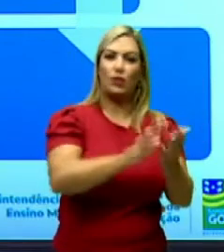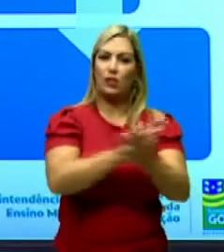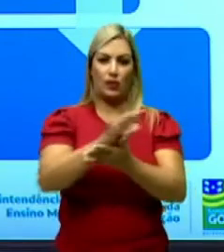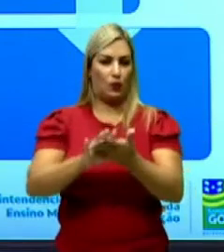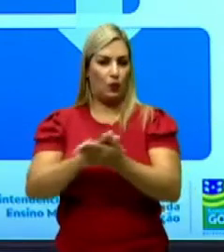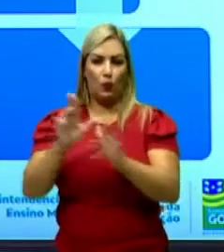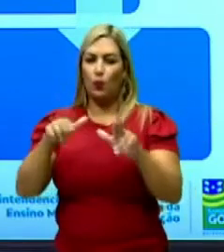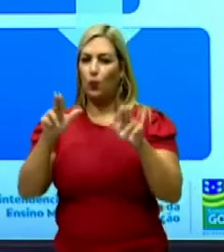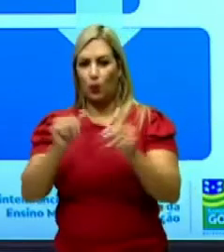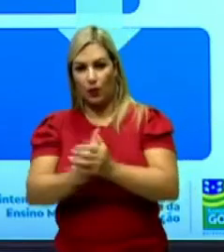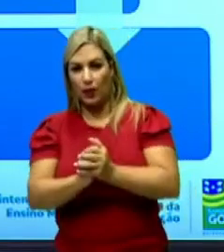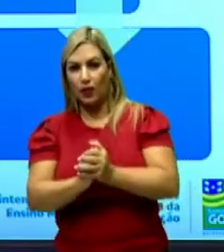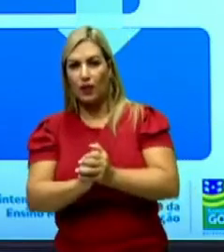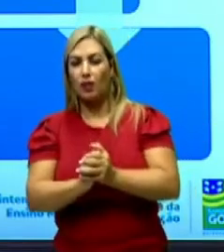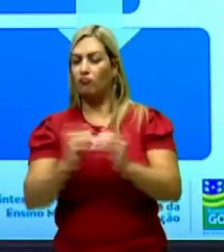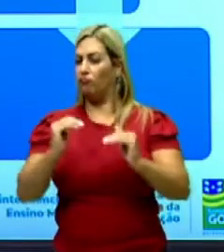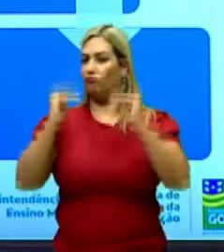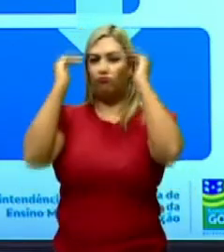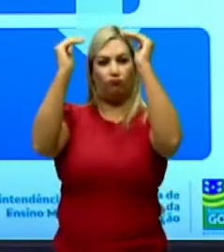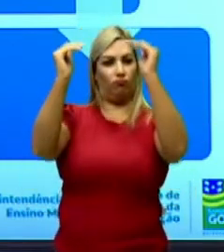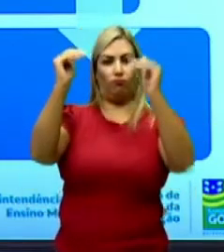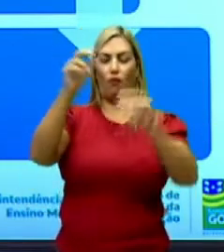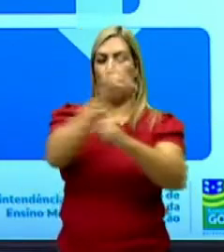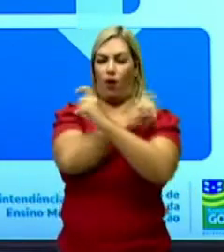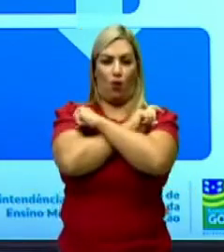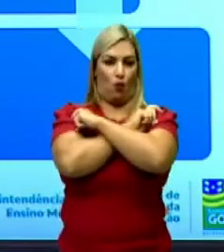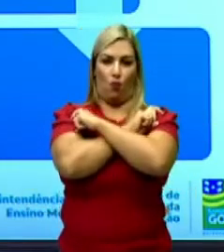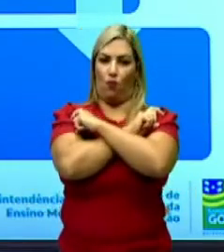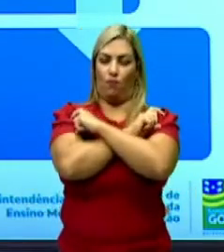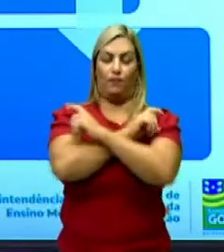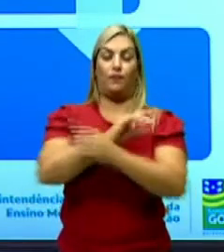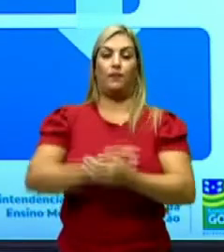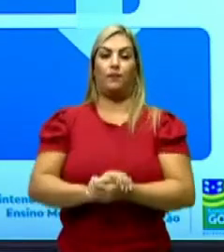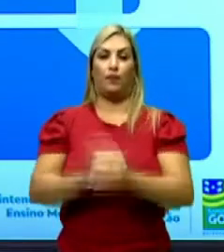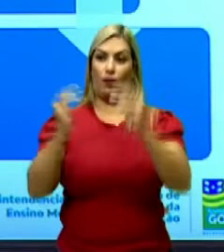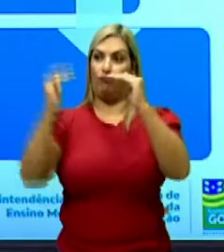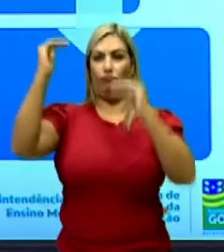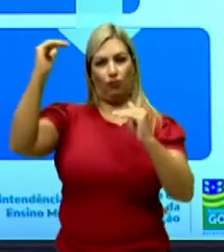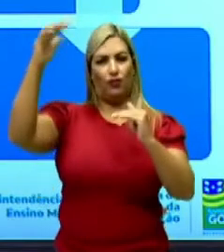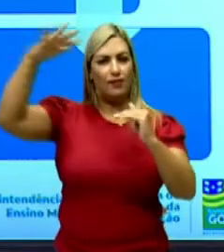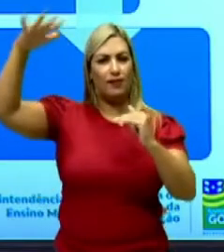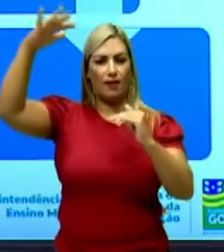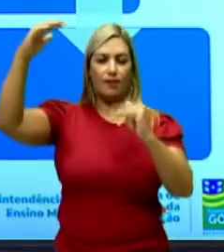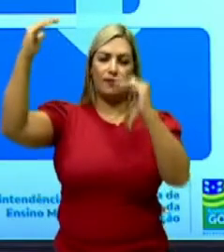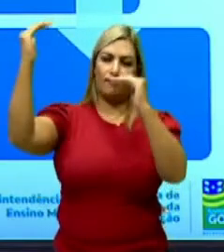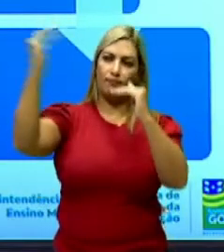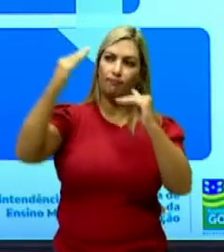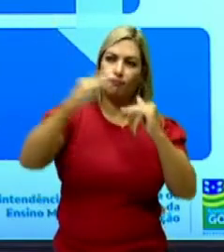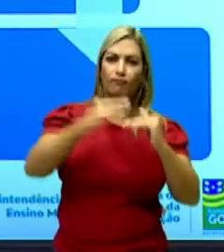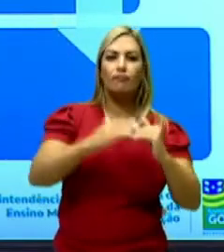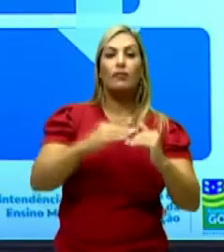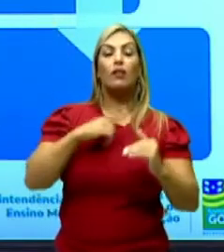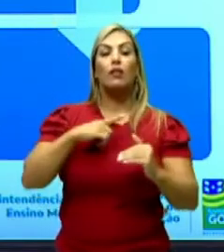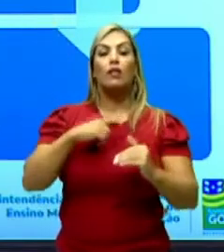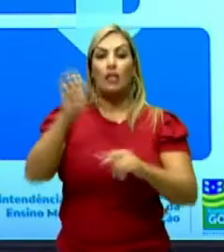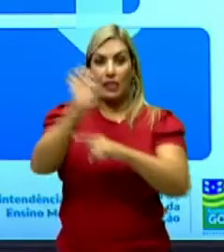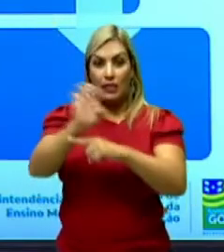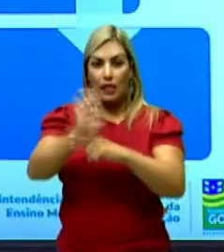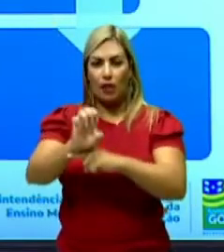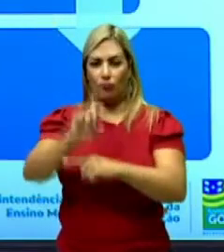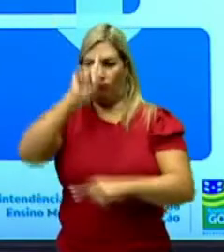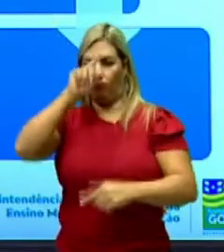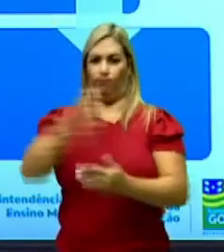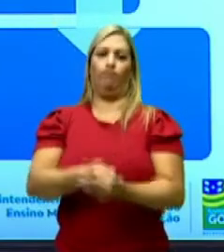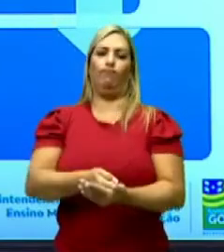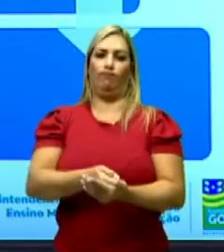pequenos agricultores num cão chegaram as elites e os faraós o estado do egito antigo ele é um estado autoritário e